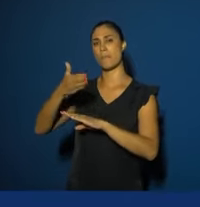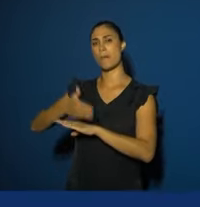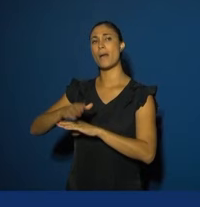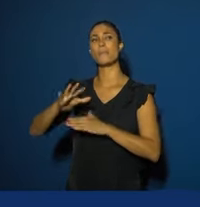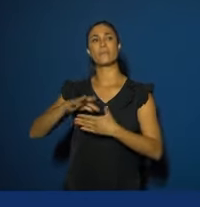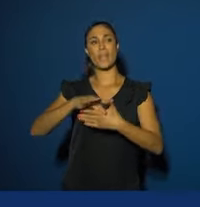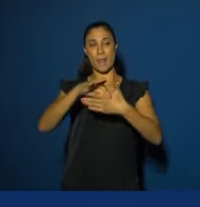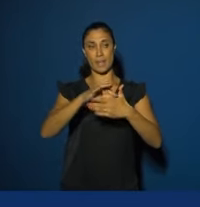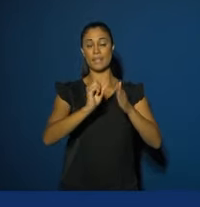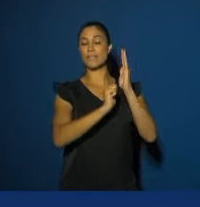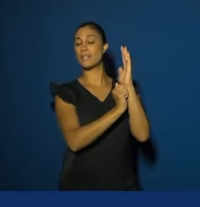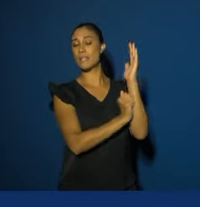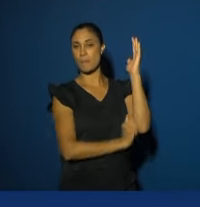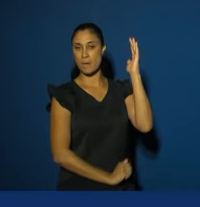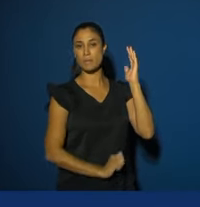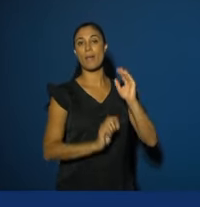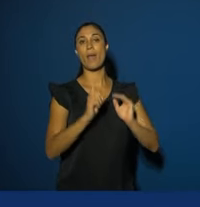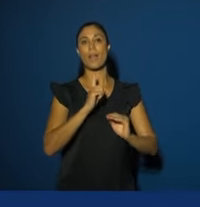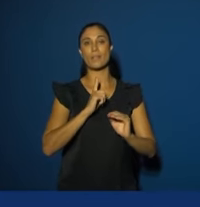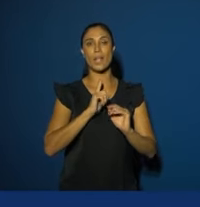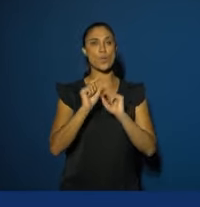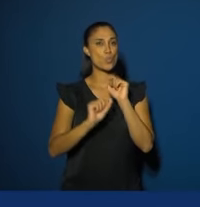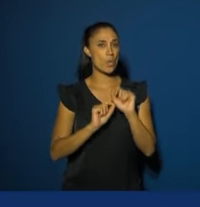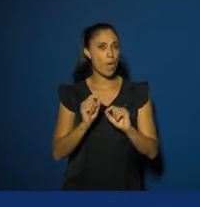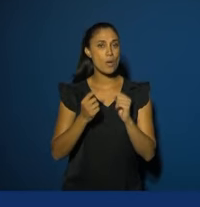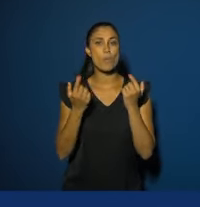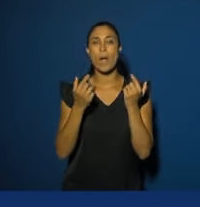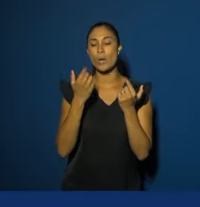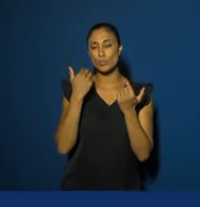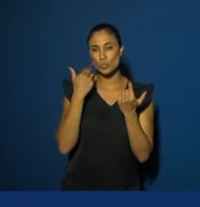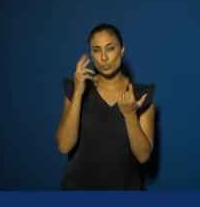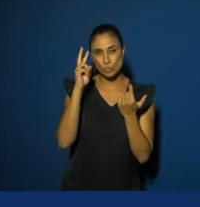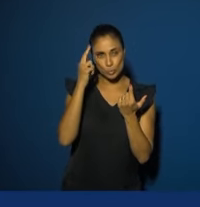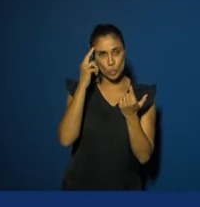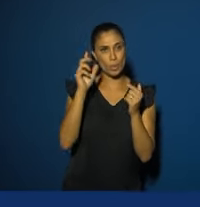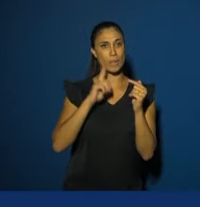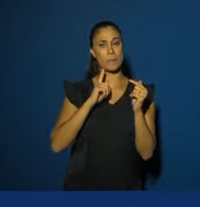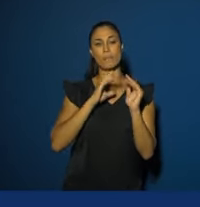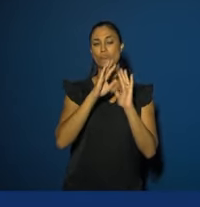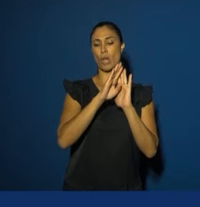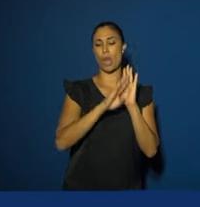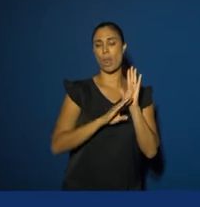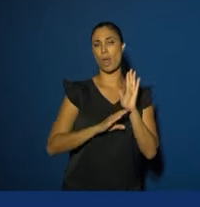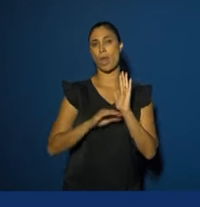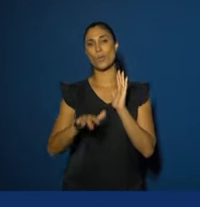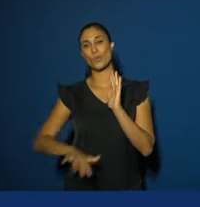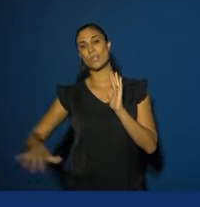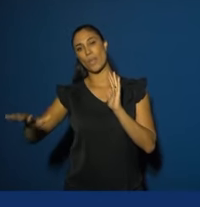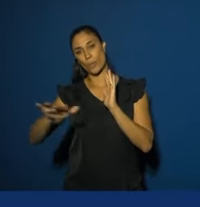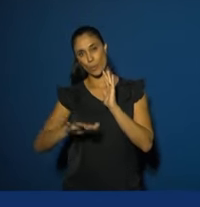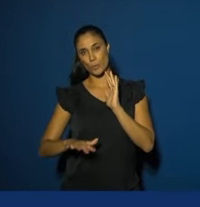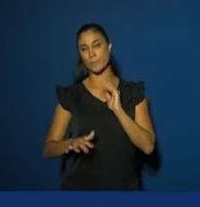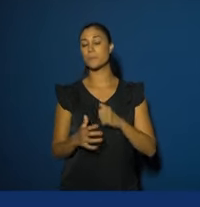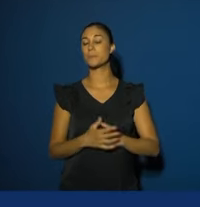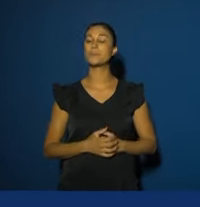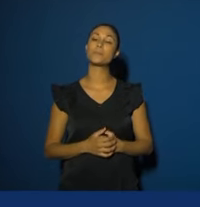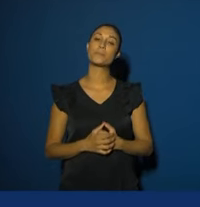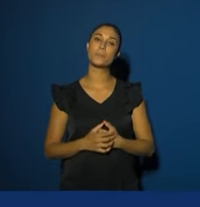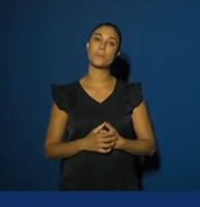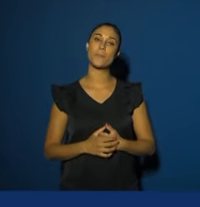Sabesp né então ela tem uma bagagem né Eh regulatória no setor de saneamento muito grande